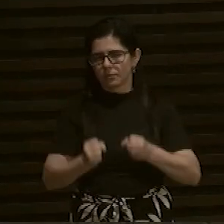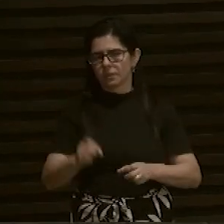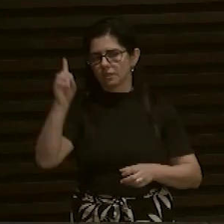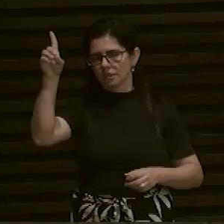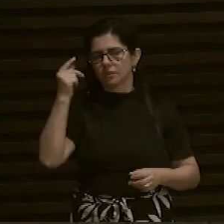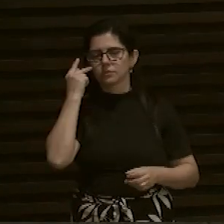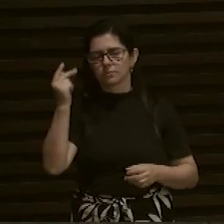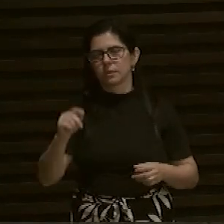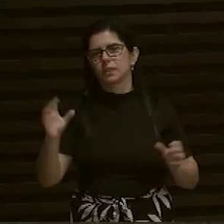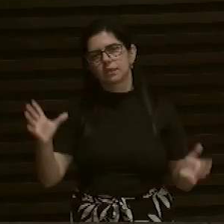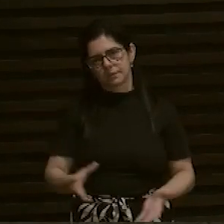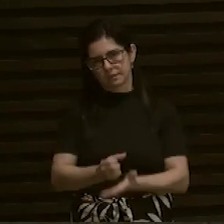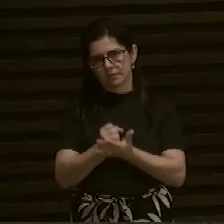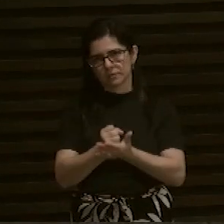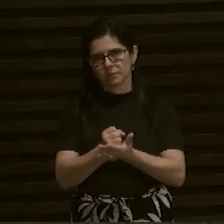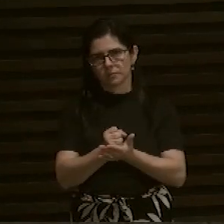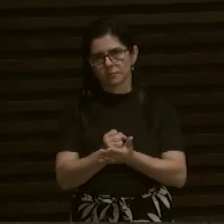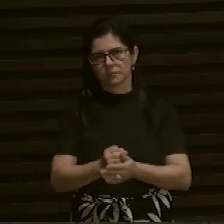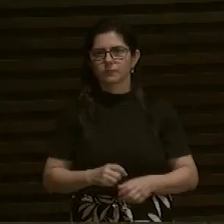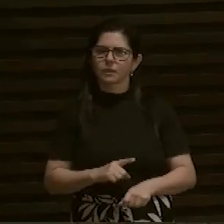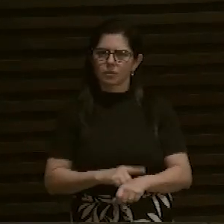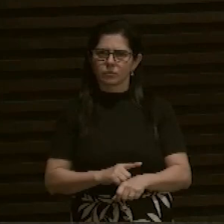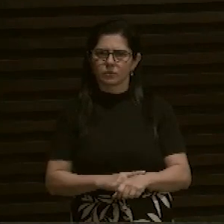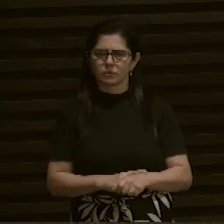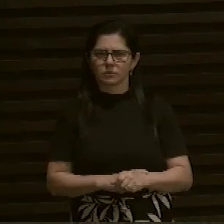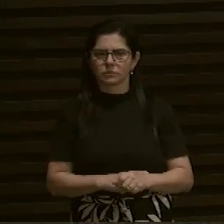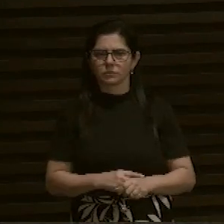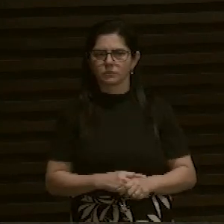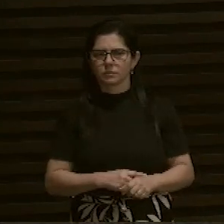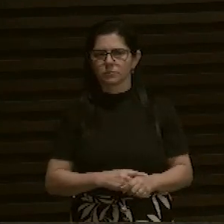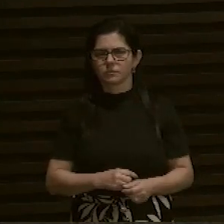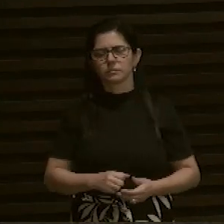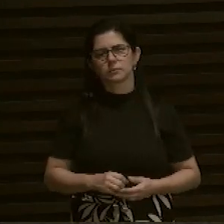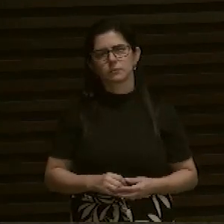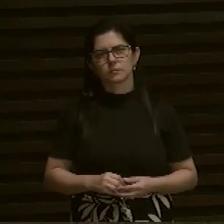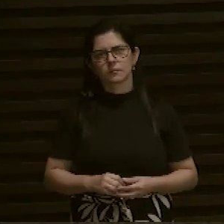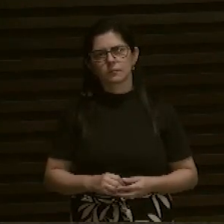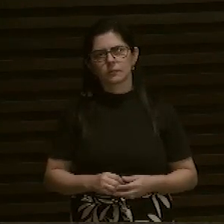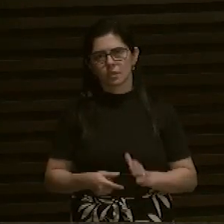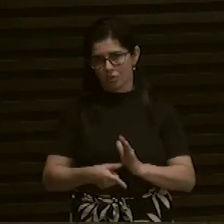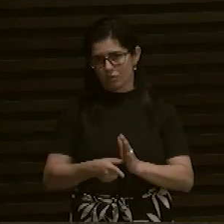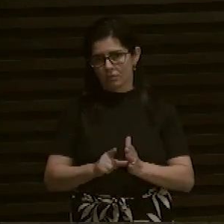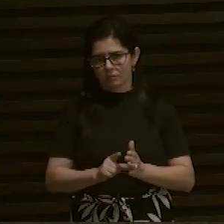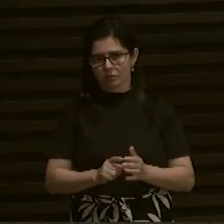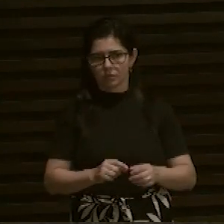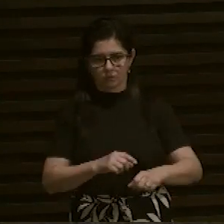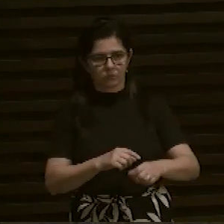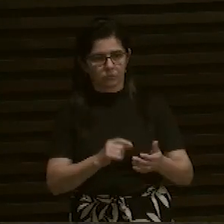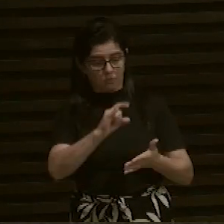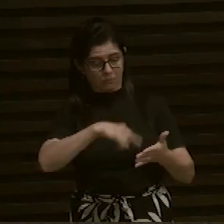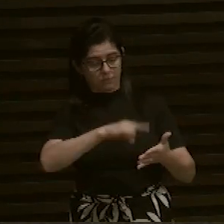Né? Então, quando a gente volta aqui Voltando para o boletim, o que ele vai falar em